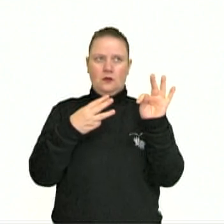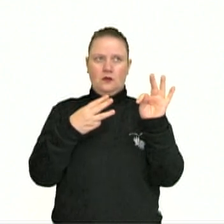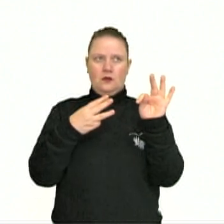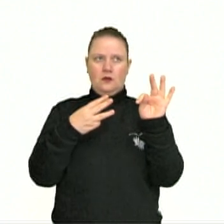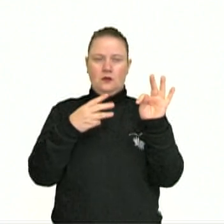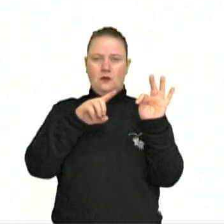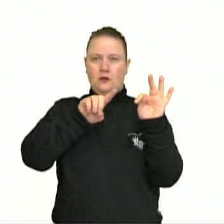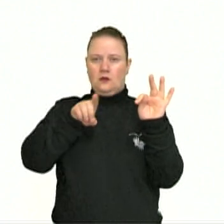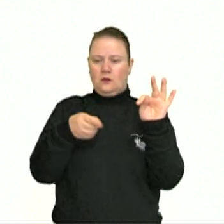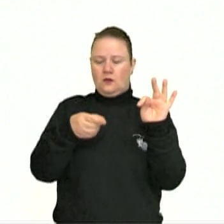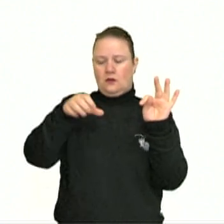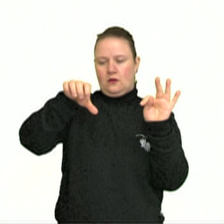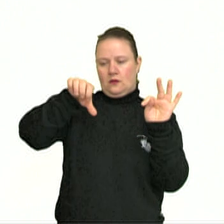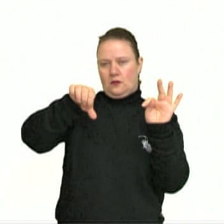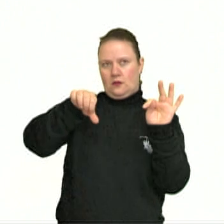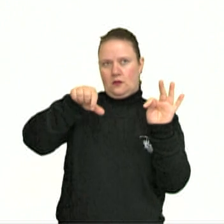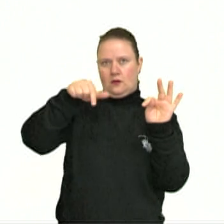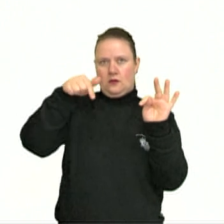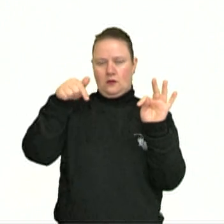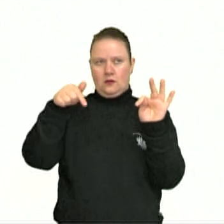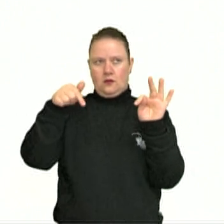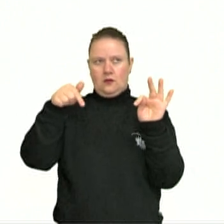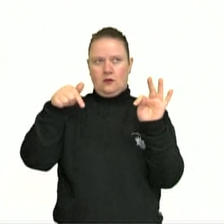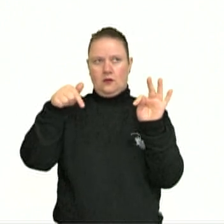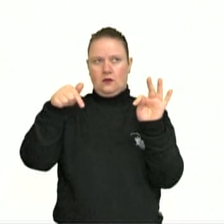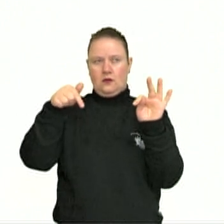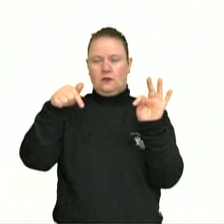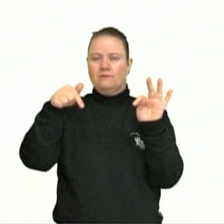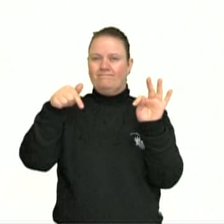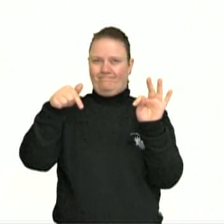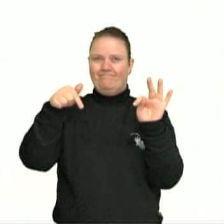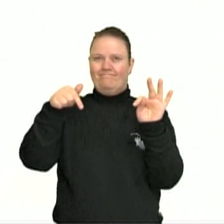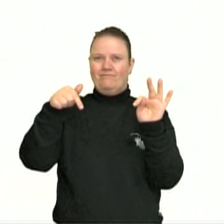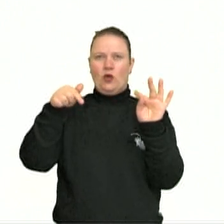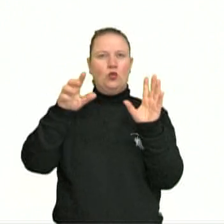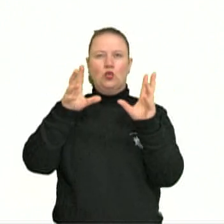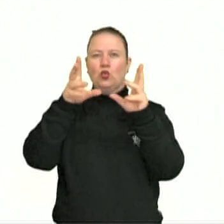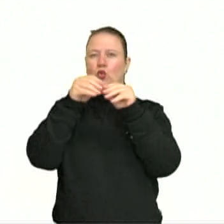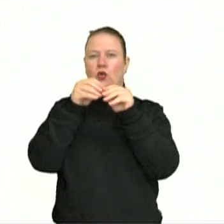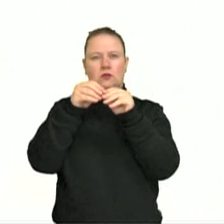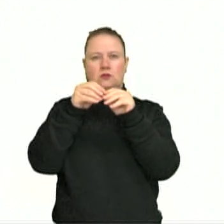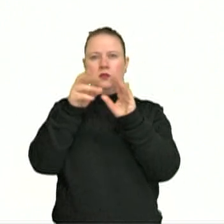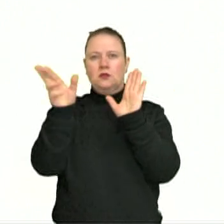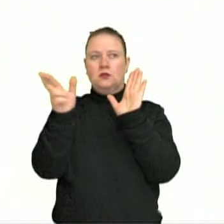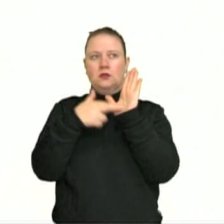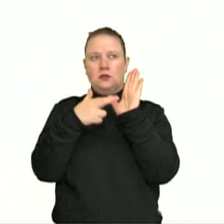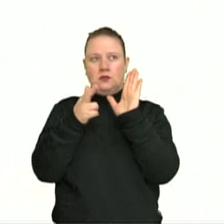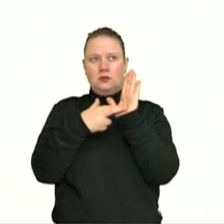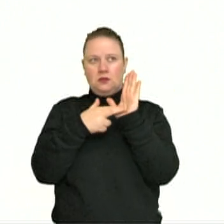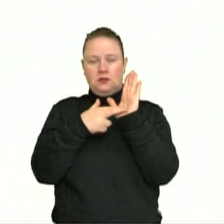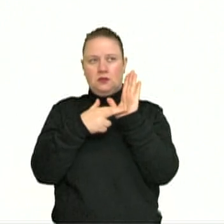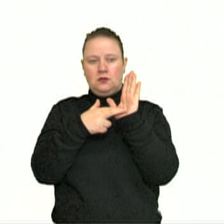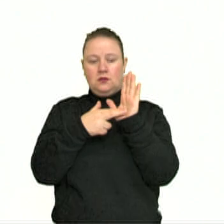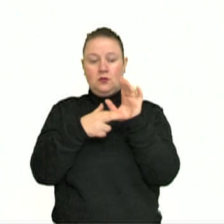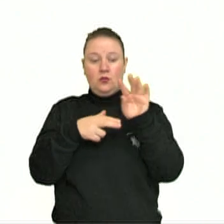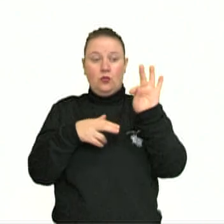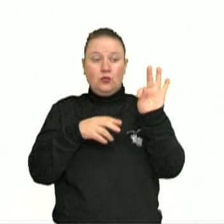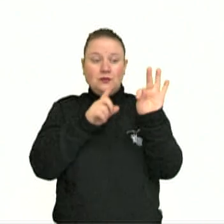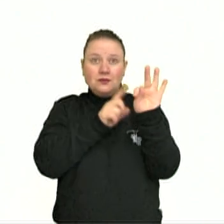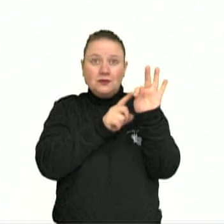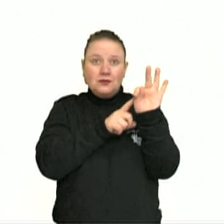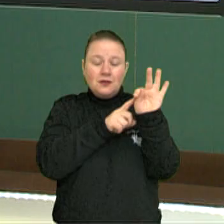3,14 vezes 0,63, e multiplicando toda essa galerinha aí, eu vou ter um período aproximadamente